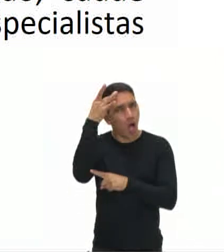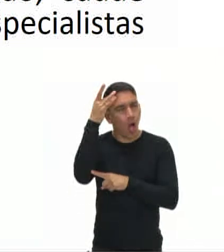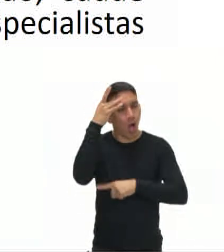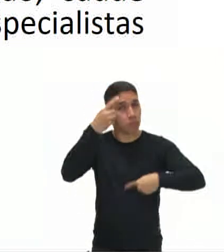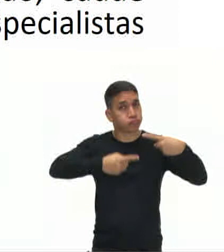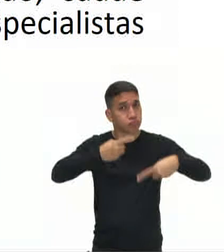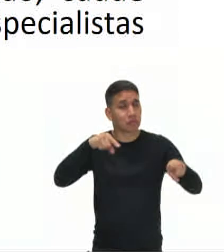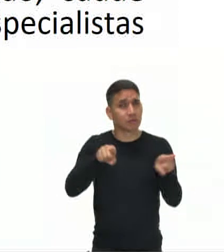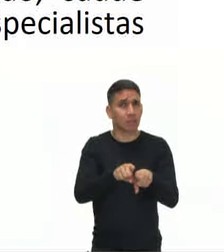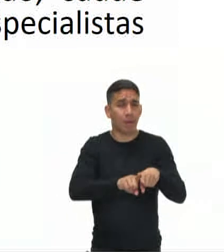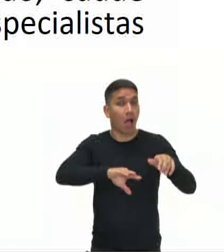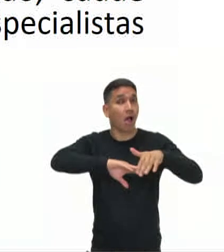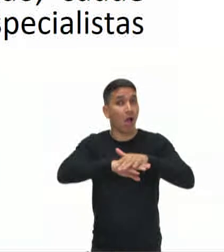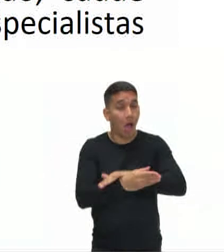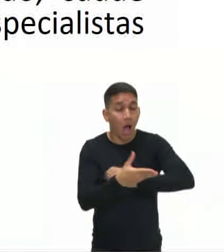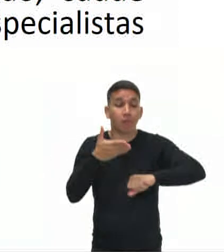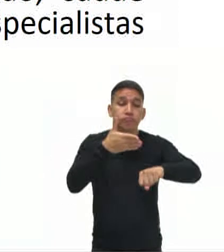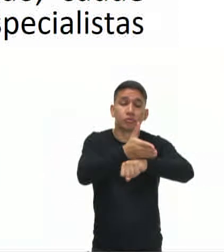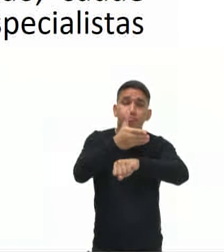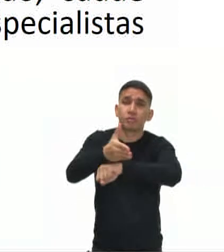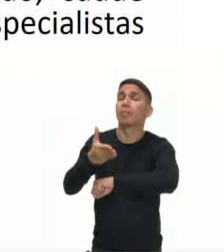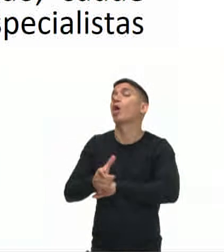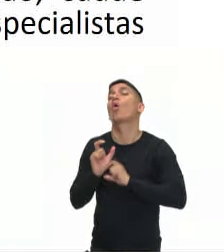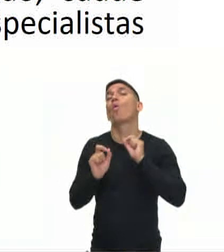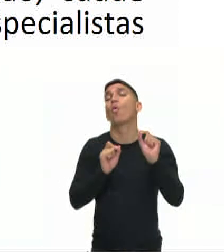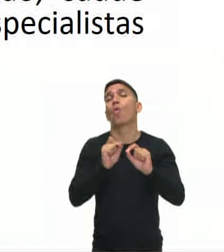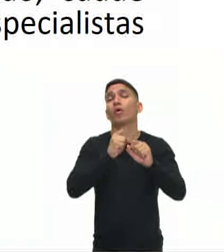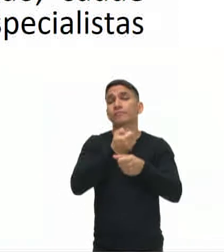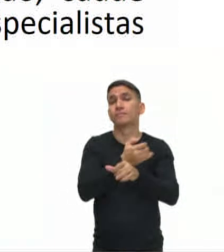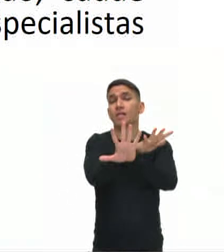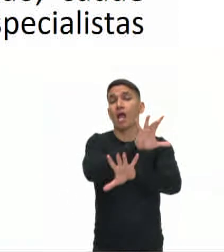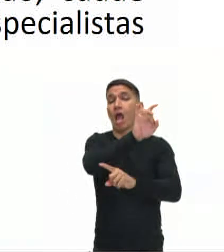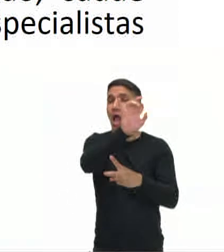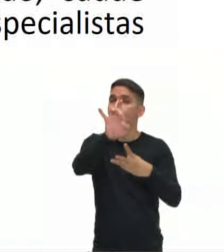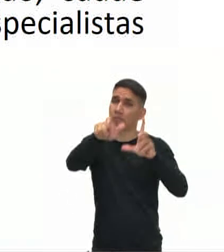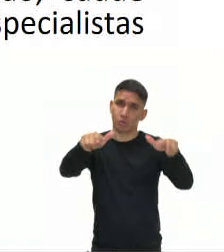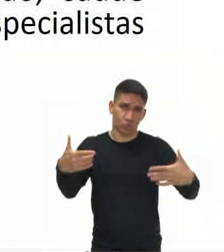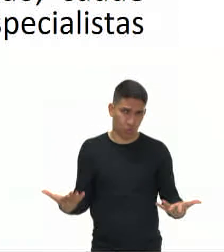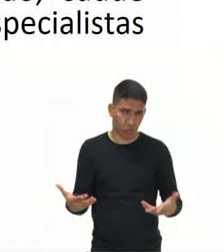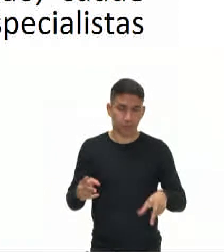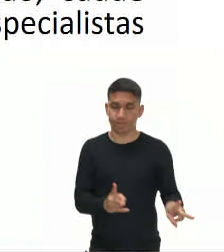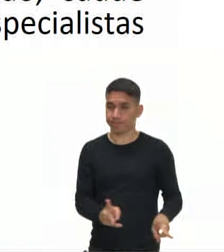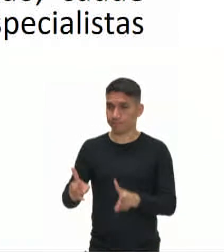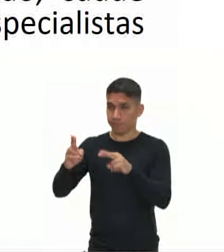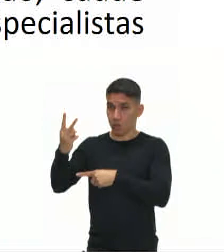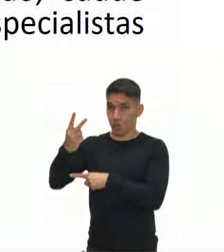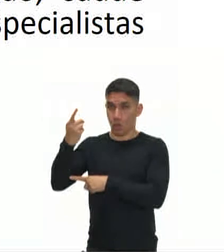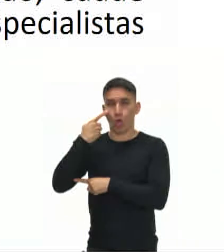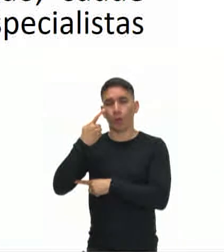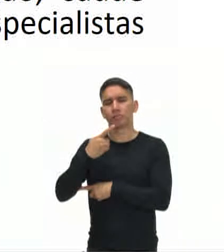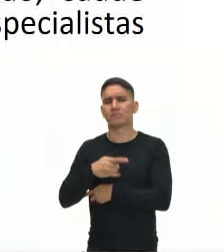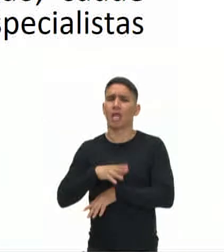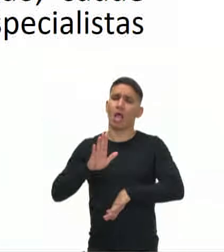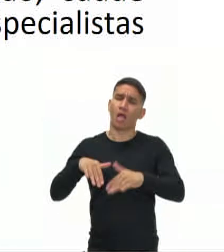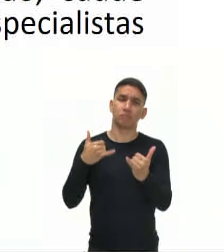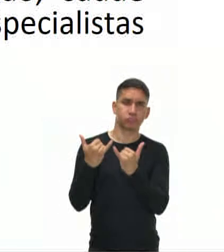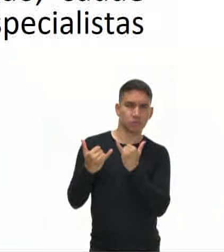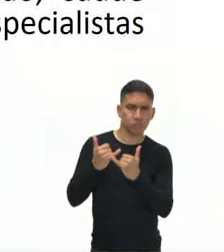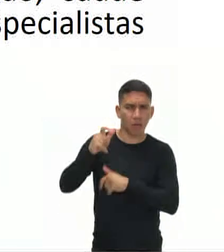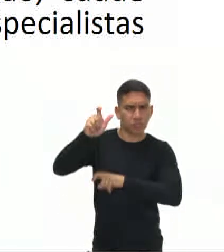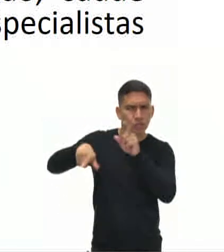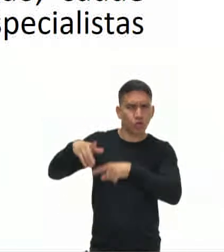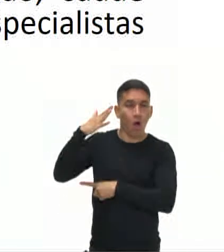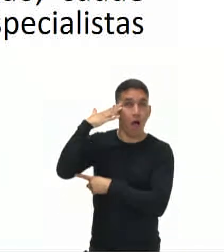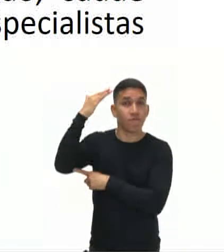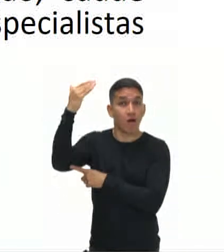e os hábitos midiáticos de cada um. Trecho 2. Relativa à frequência com que celebridades